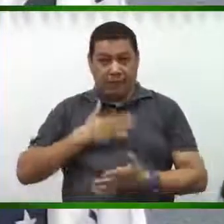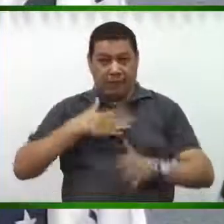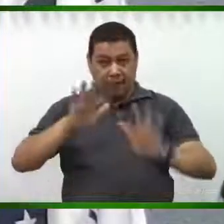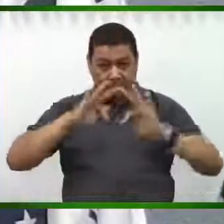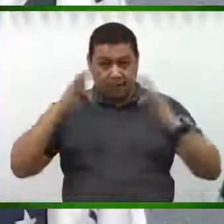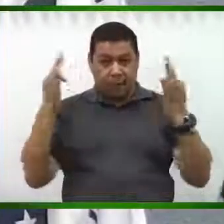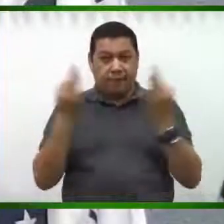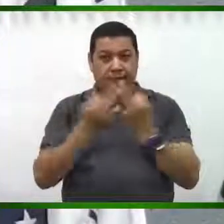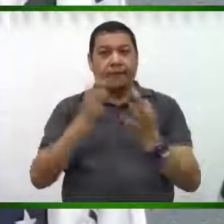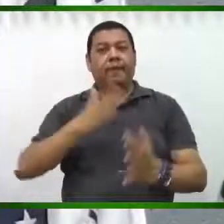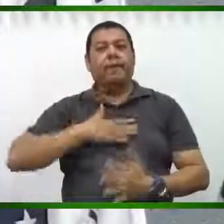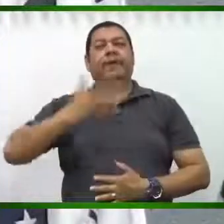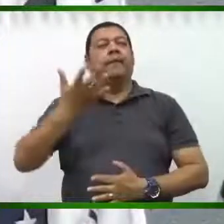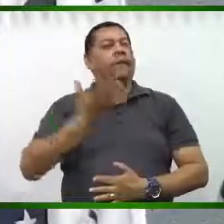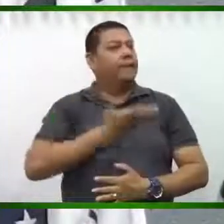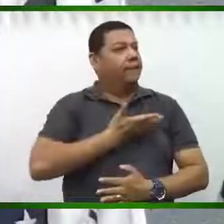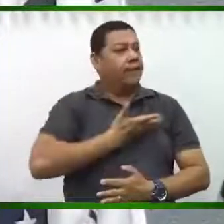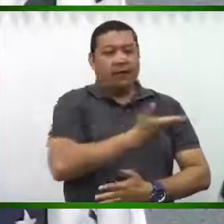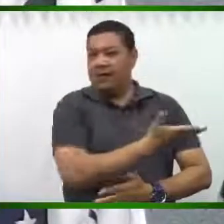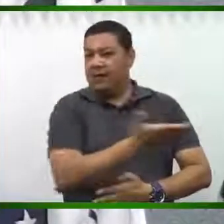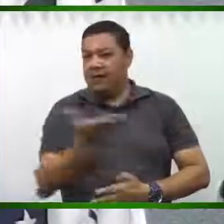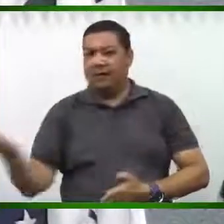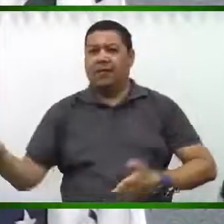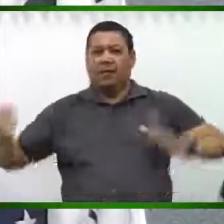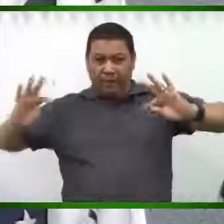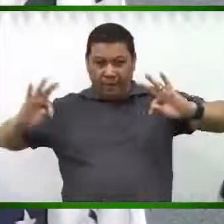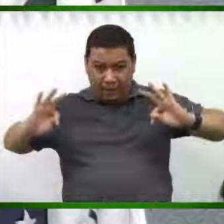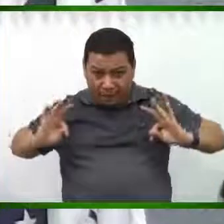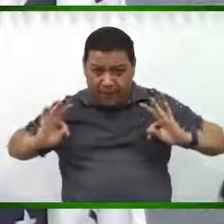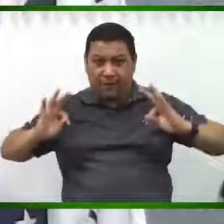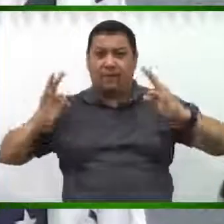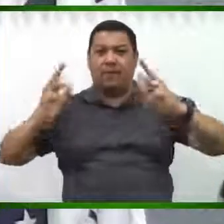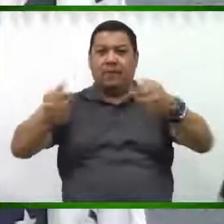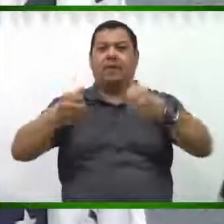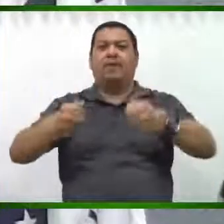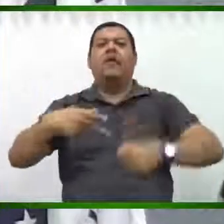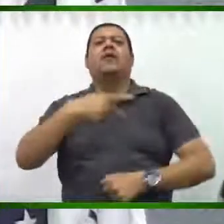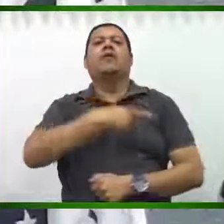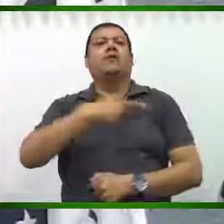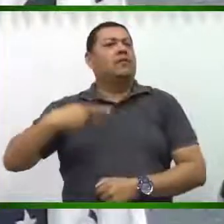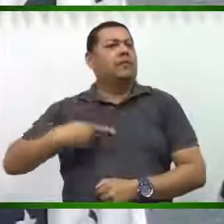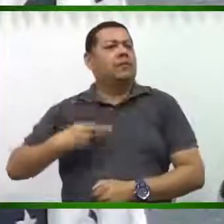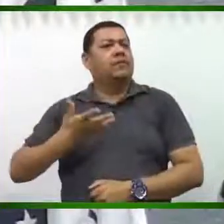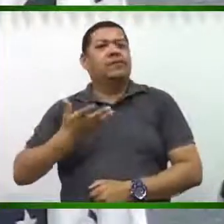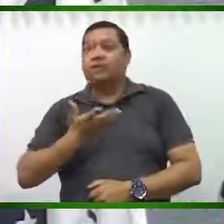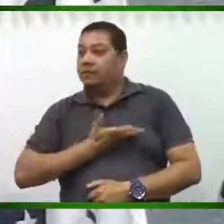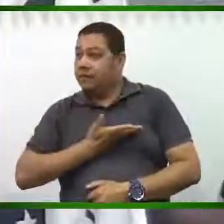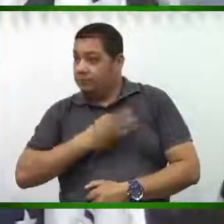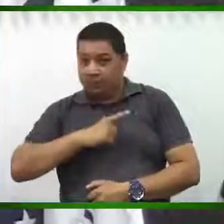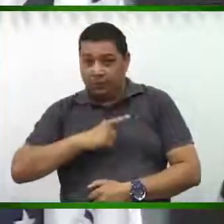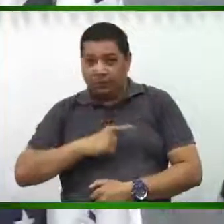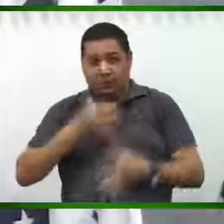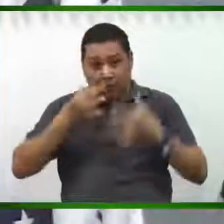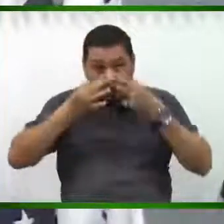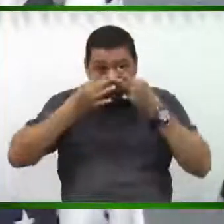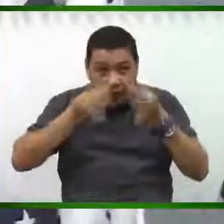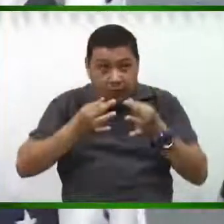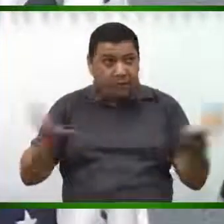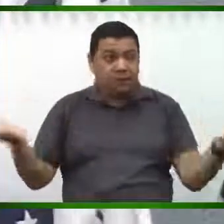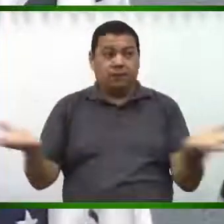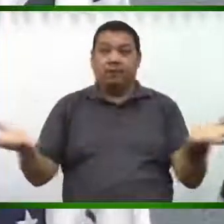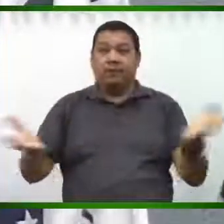família, aos meus companheiros, a todos, todos pastores, colegas que estão nos assistindo nesse